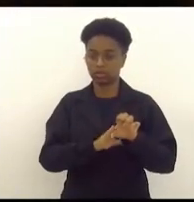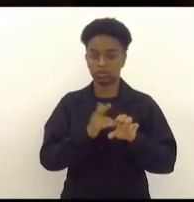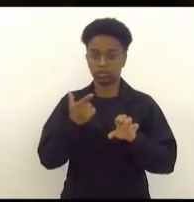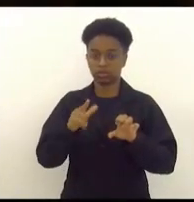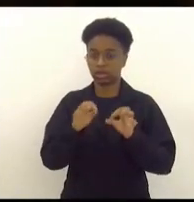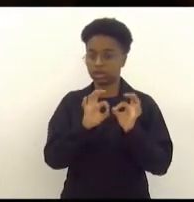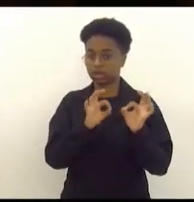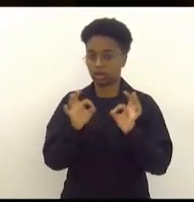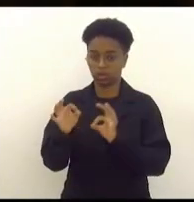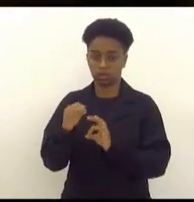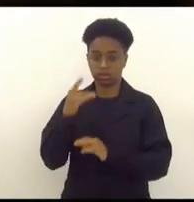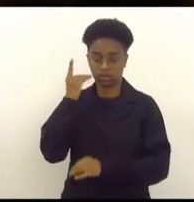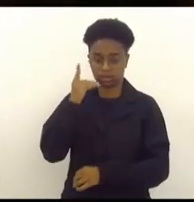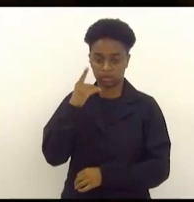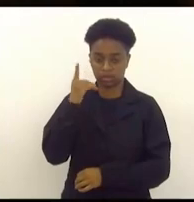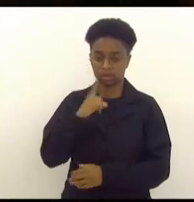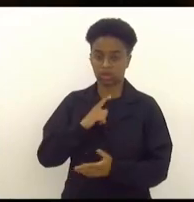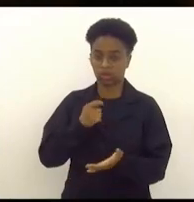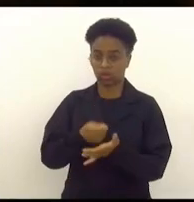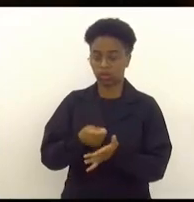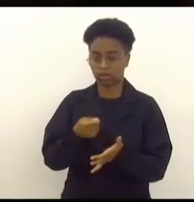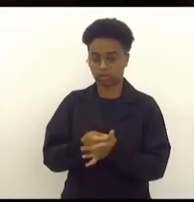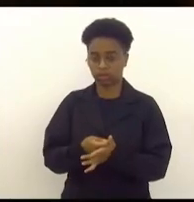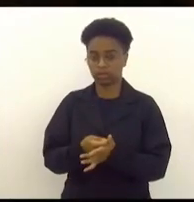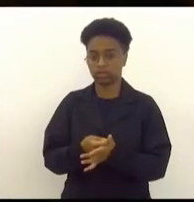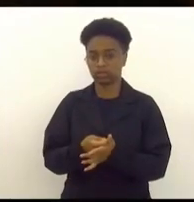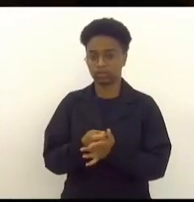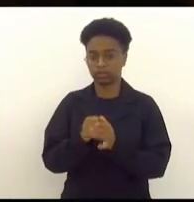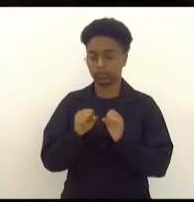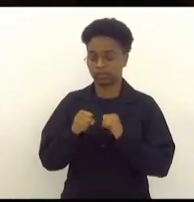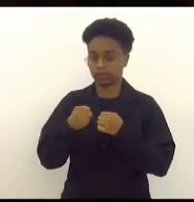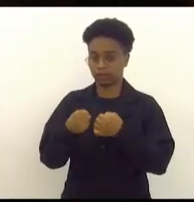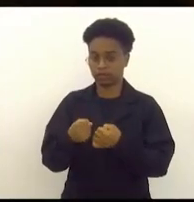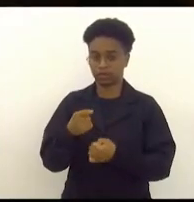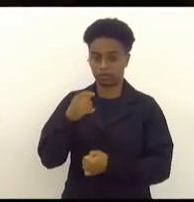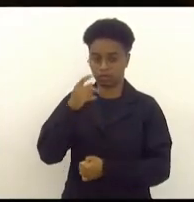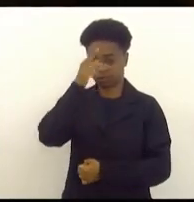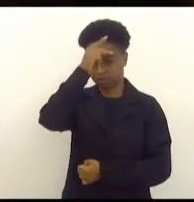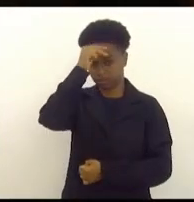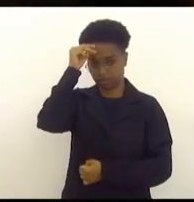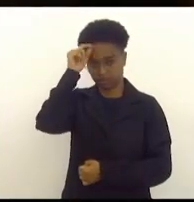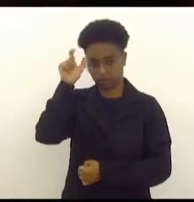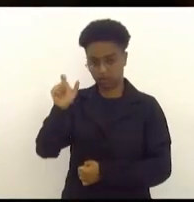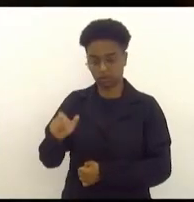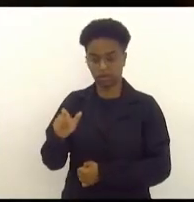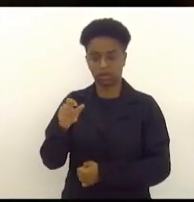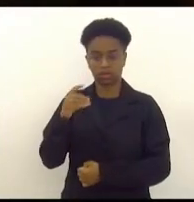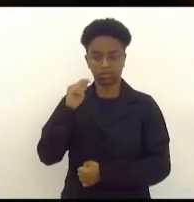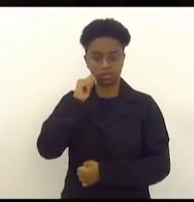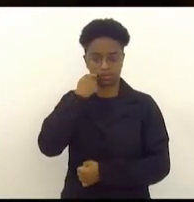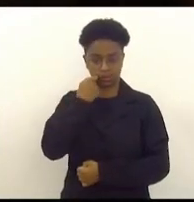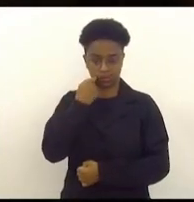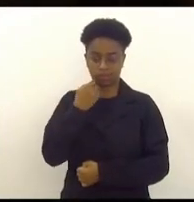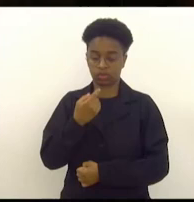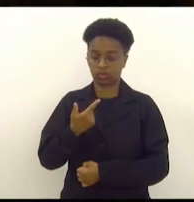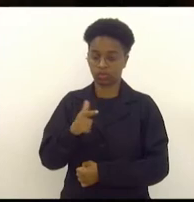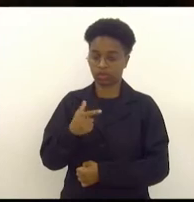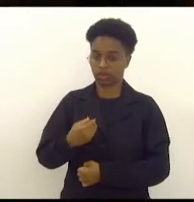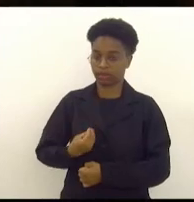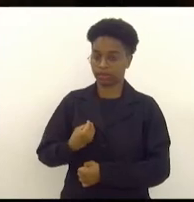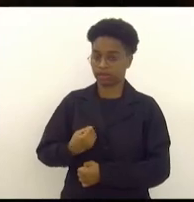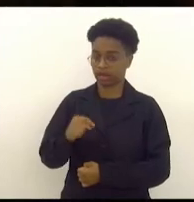que defende tem a obrigação de defender o prefeito Eduardo Paes está aqui presente nesse momento